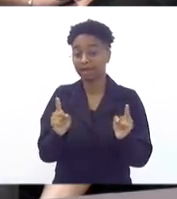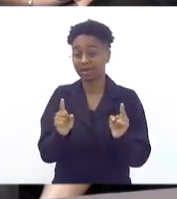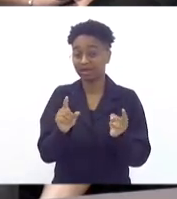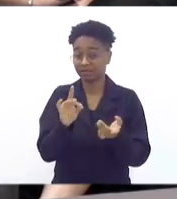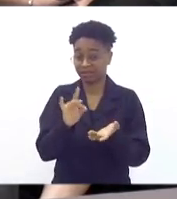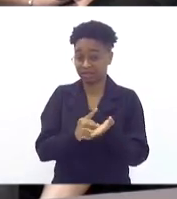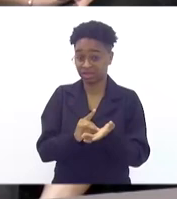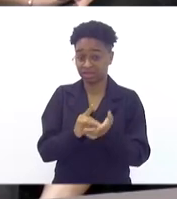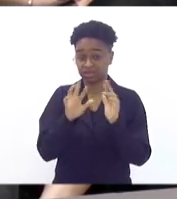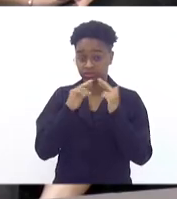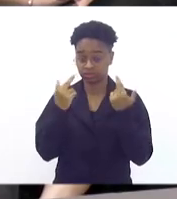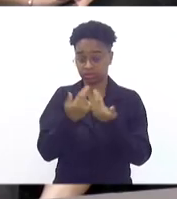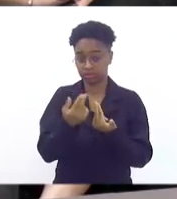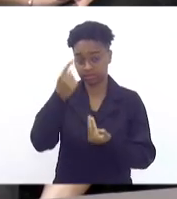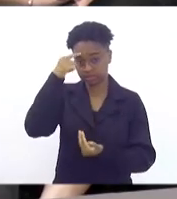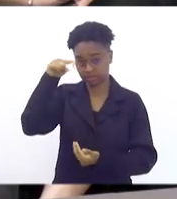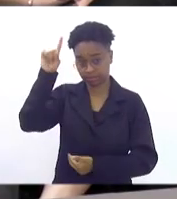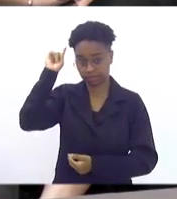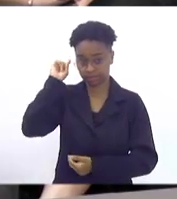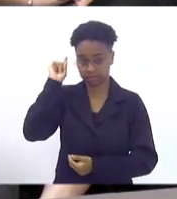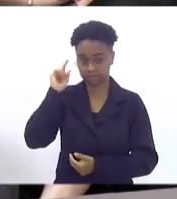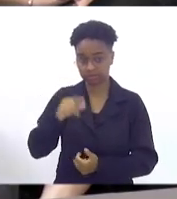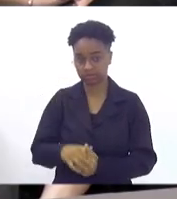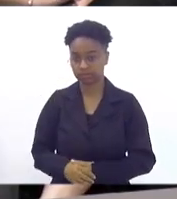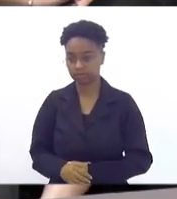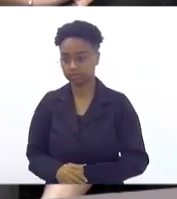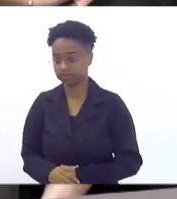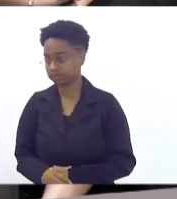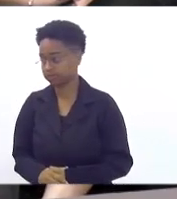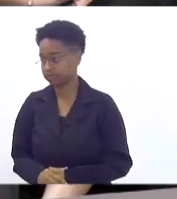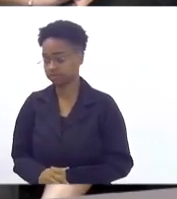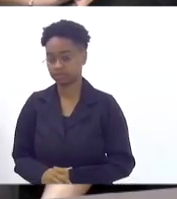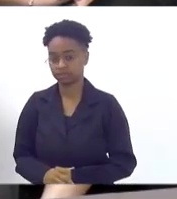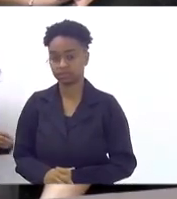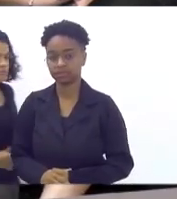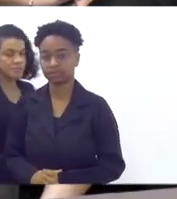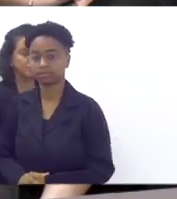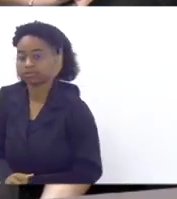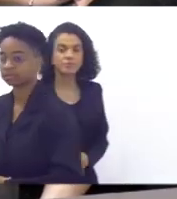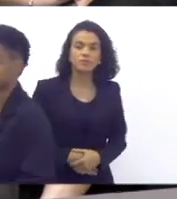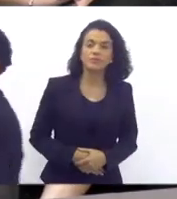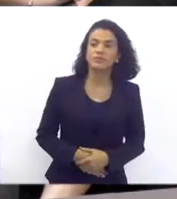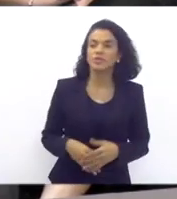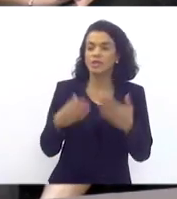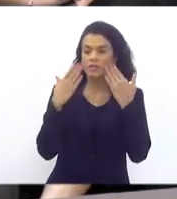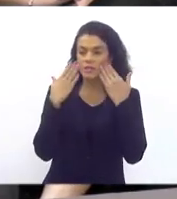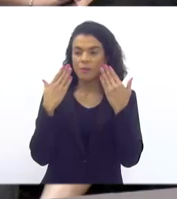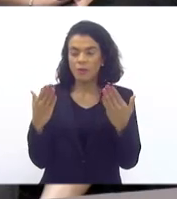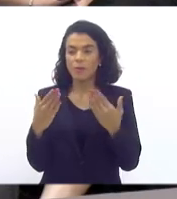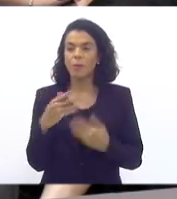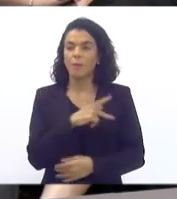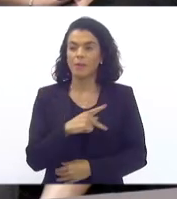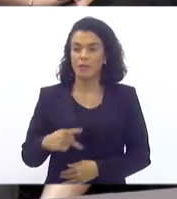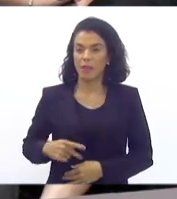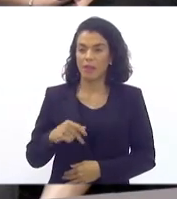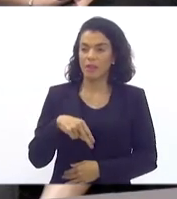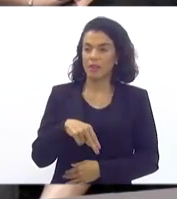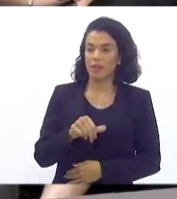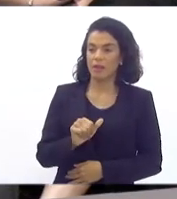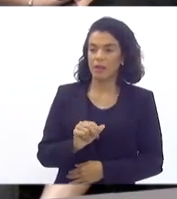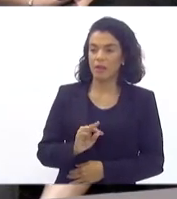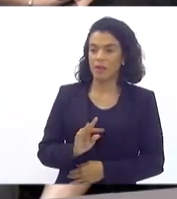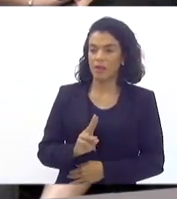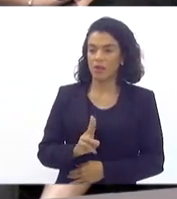outra audiência da semana passada é e já tinha sido isso destacado pela presidente da Nature Em momento anterior